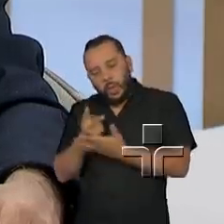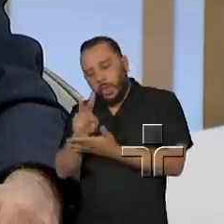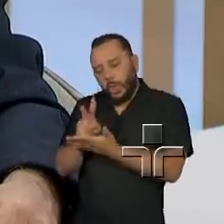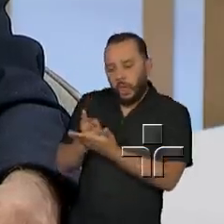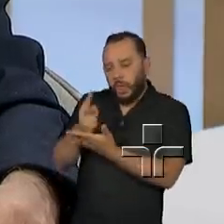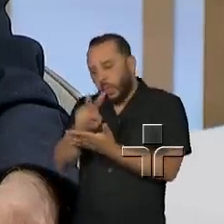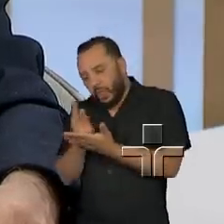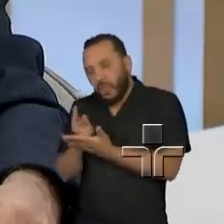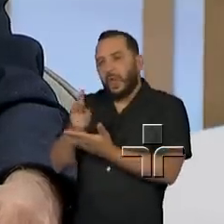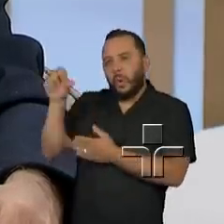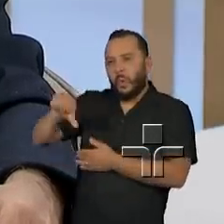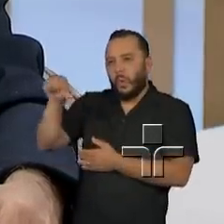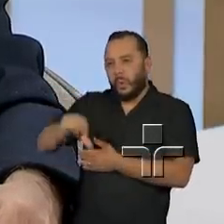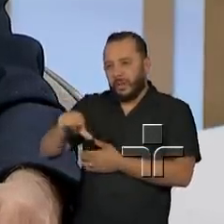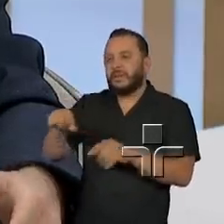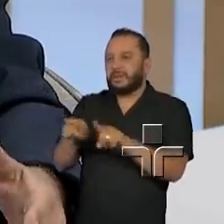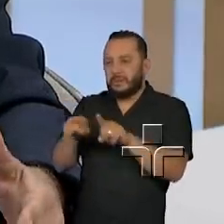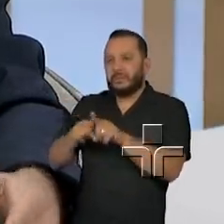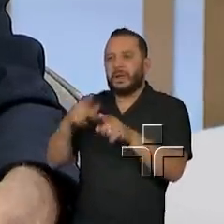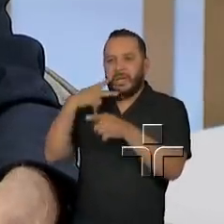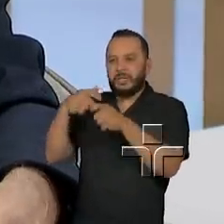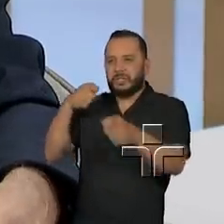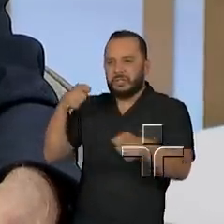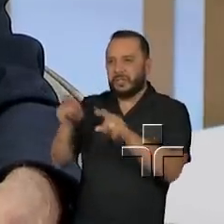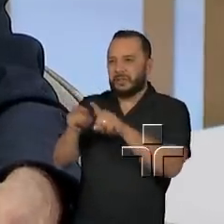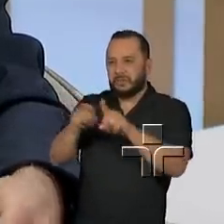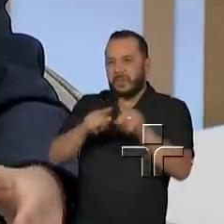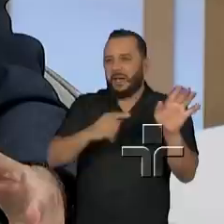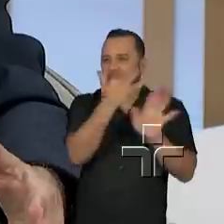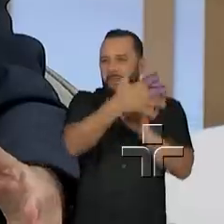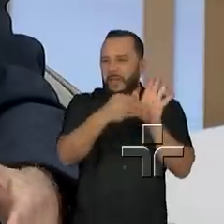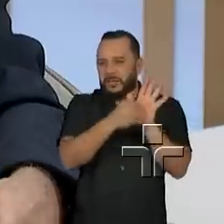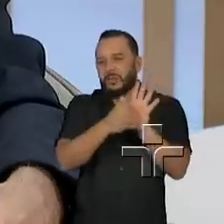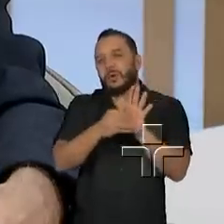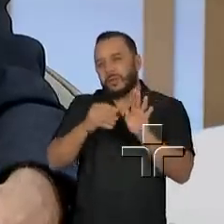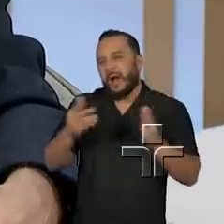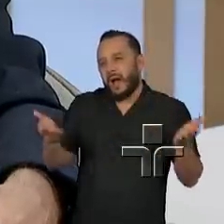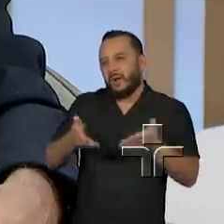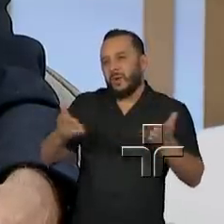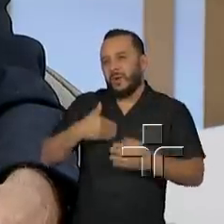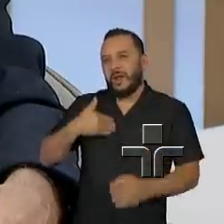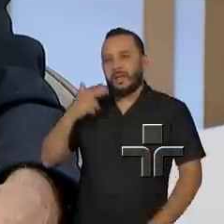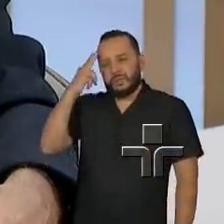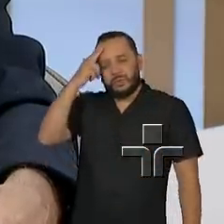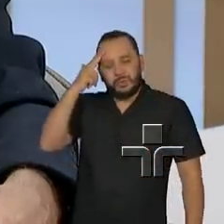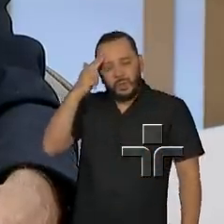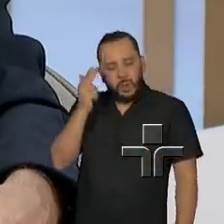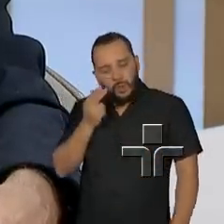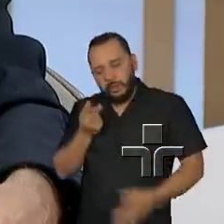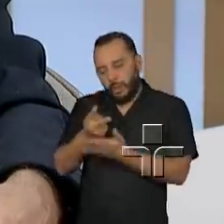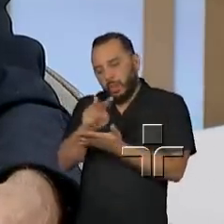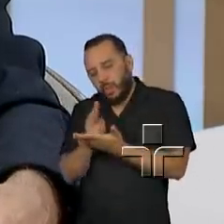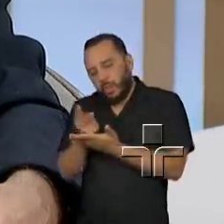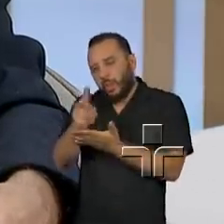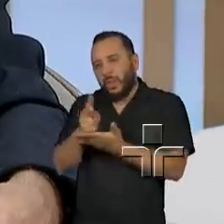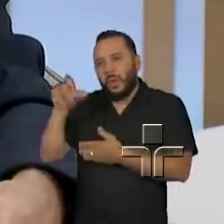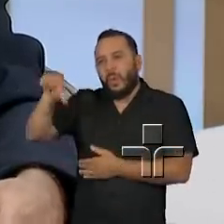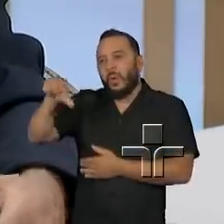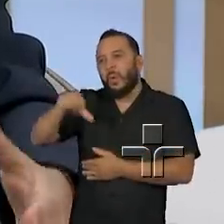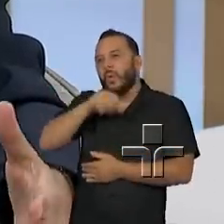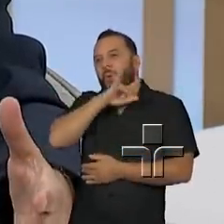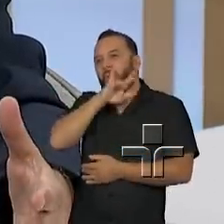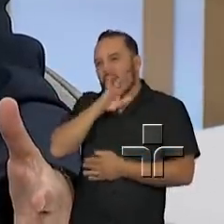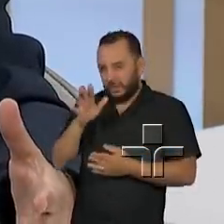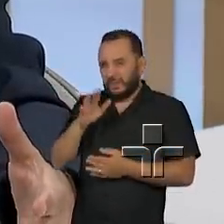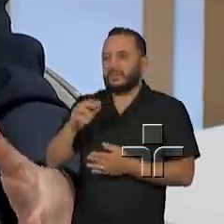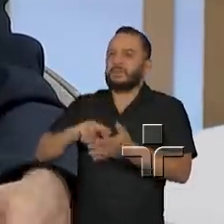da Amazônia. E eu acredito que, de fato, a gente está vivendo um grande retrocesso. Mas, ao